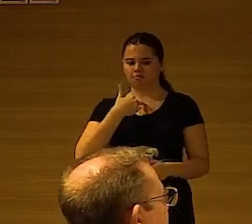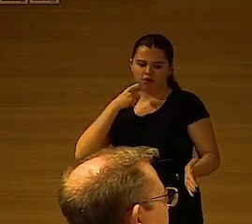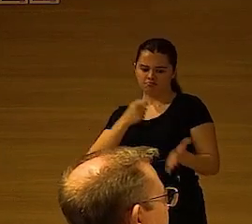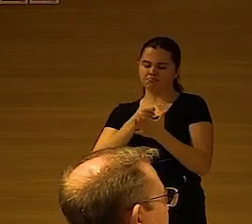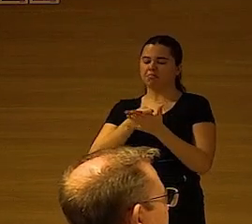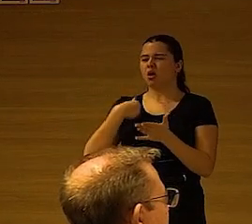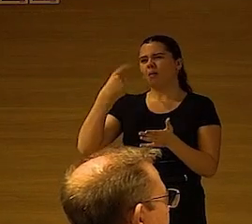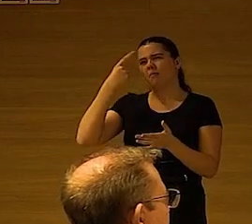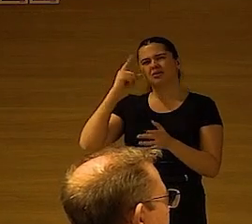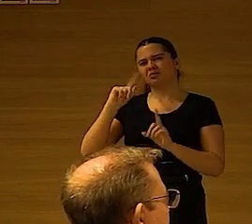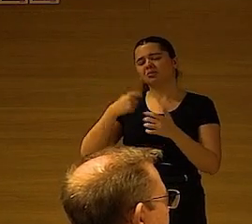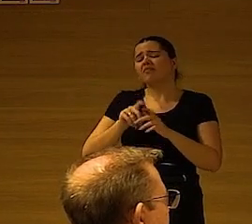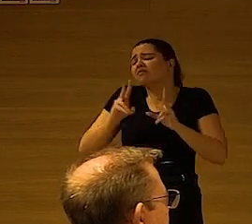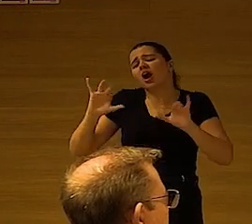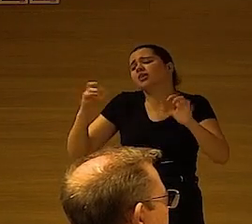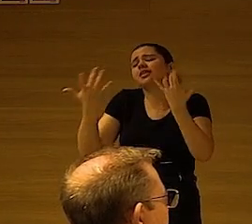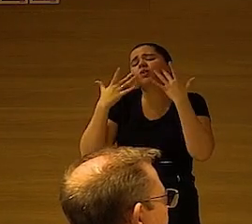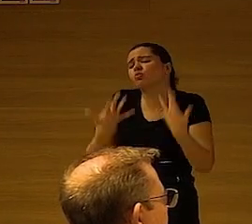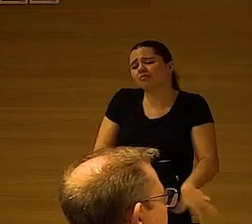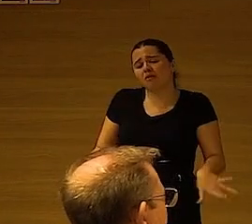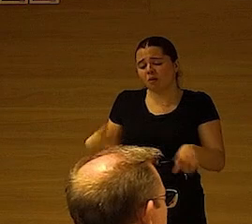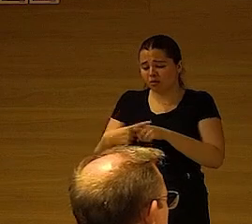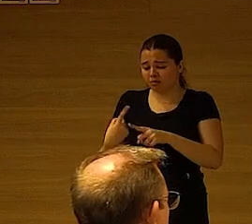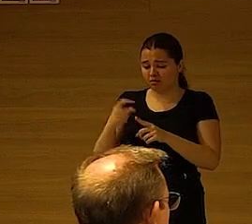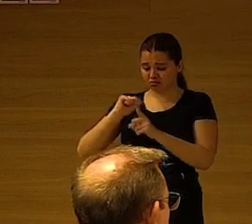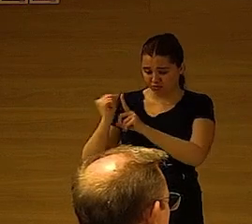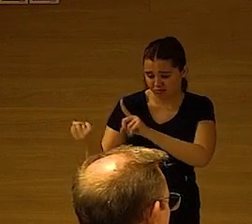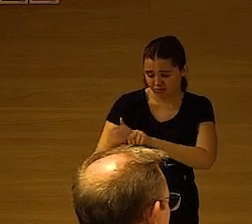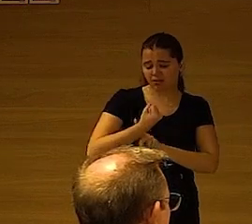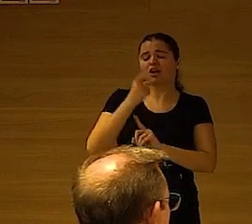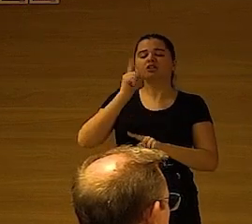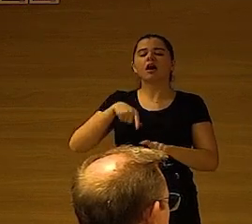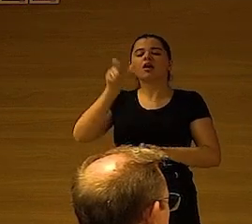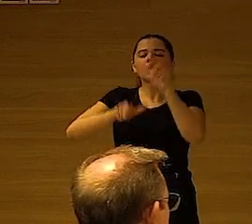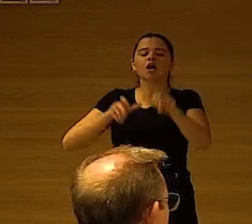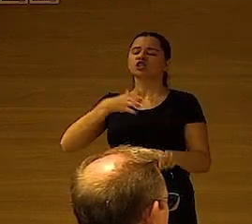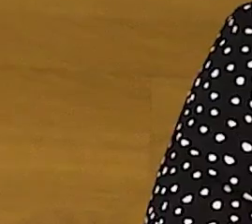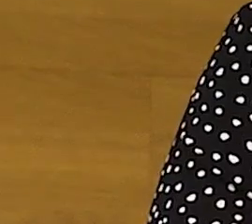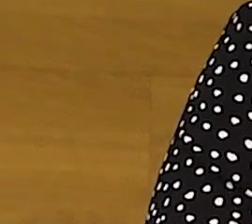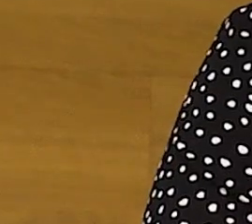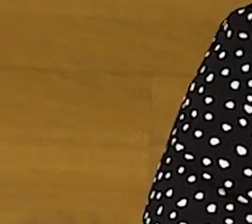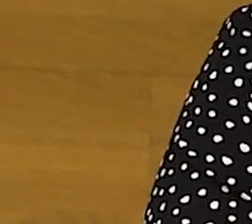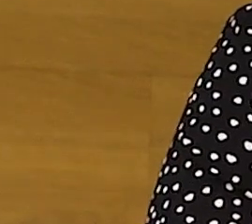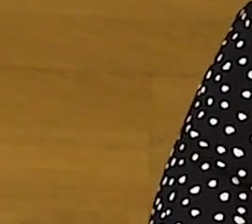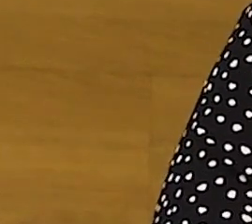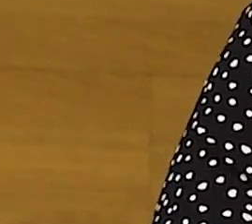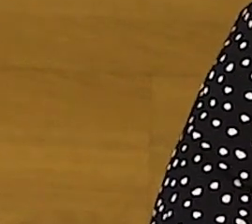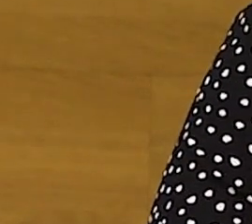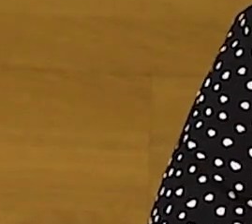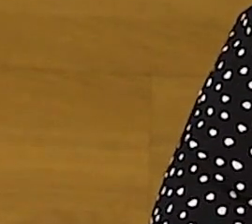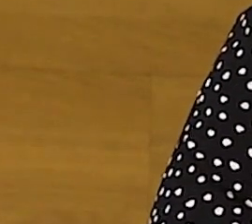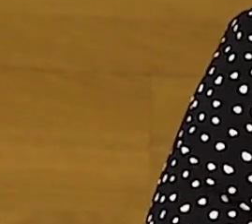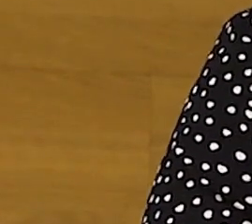ter diversidade. Vai acontecer, porque a sociedade as pessoas são. Então, em algum momento, a literatura